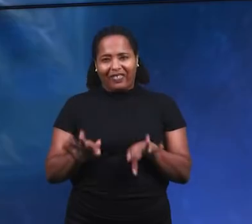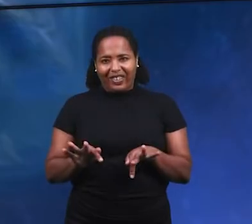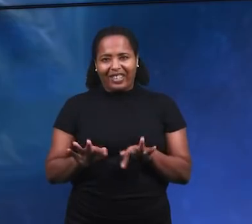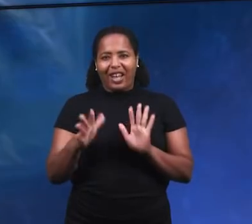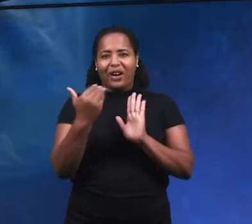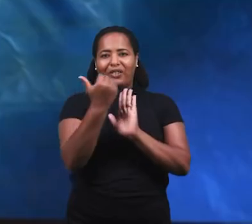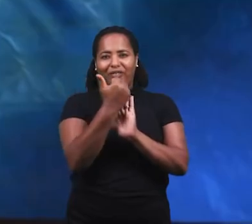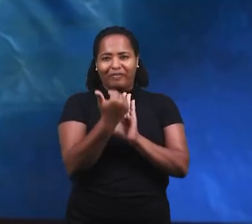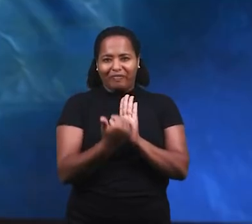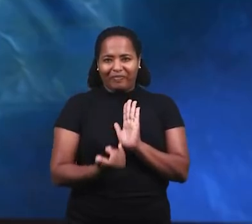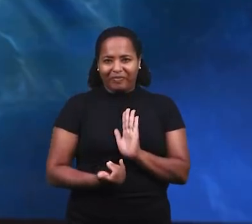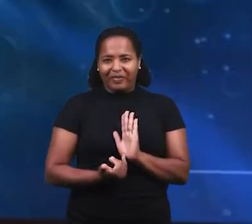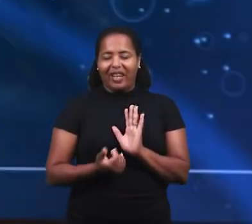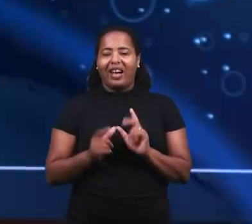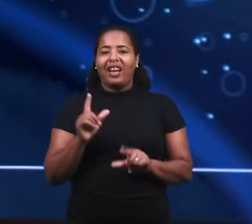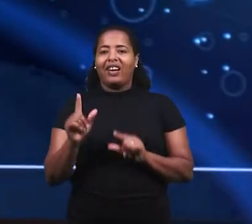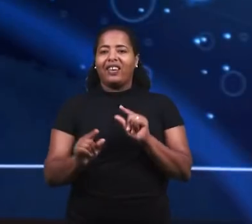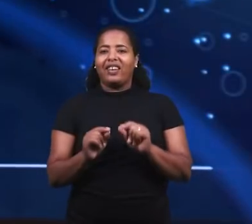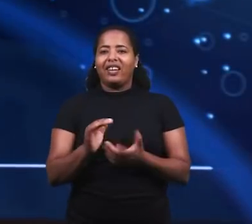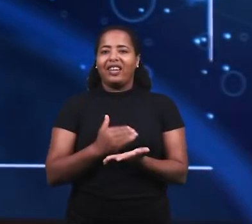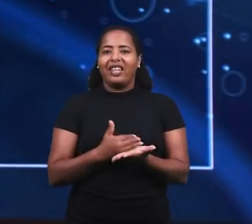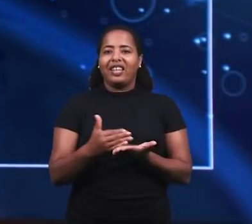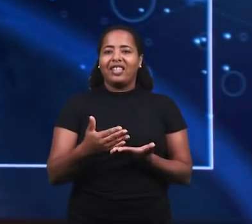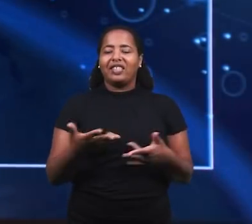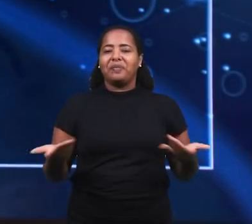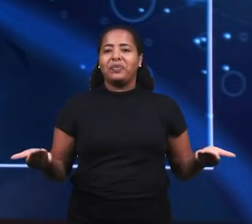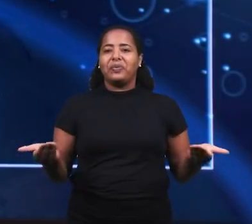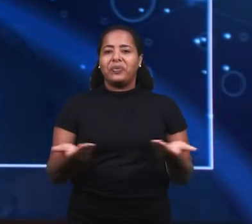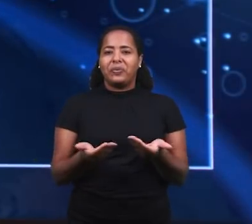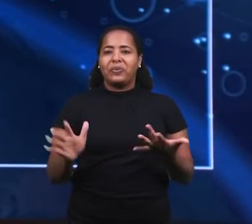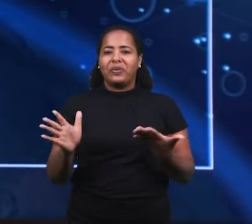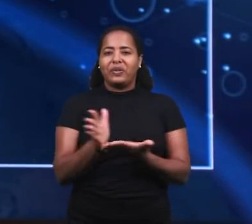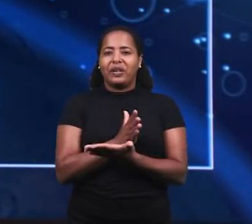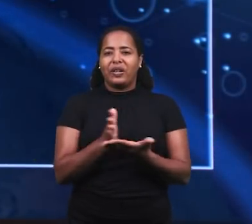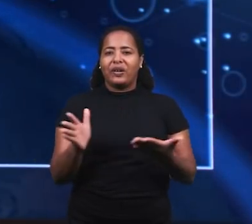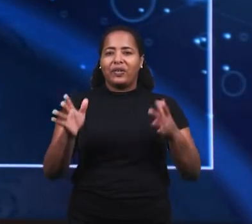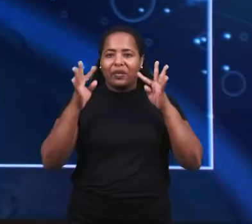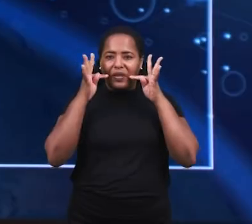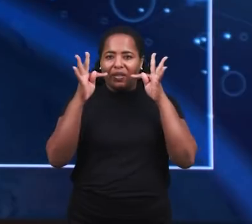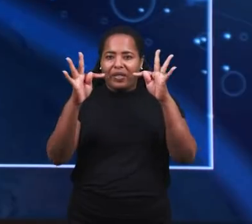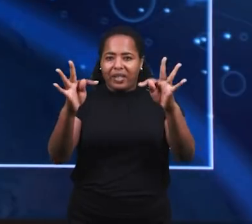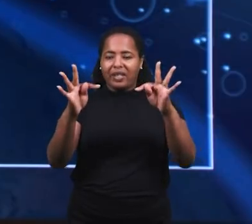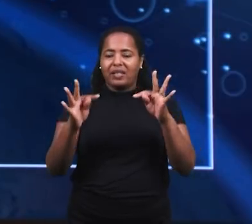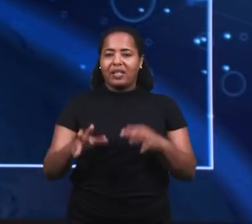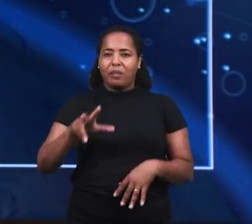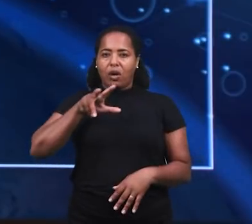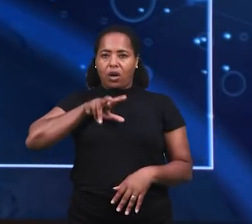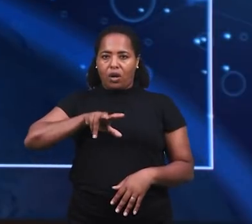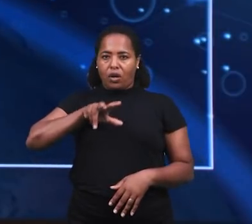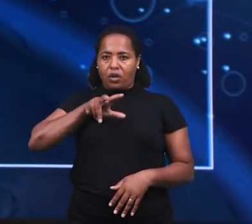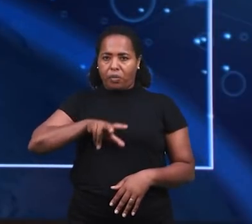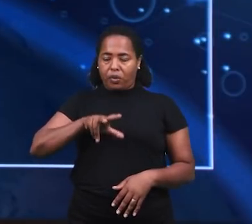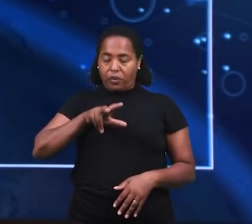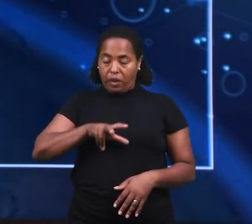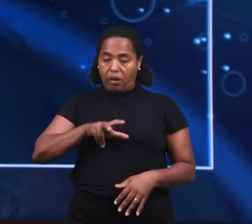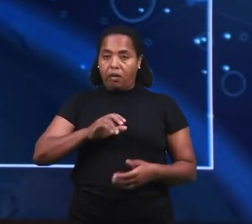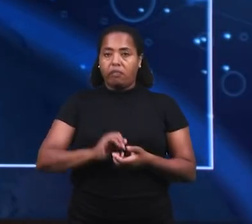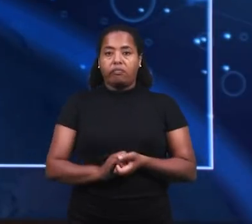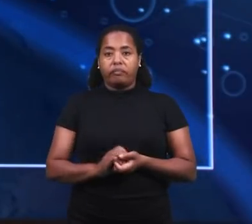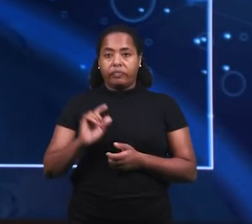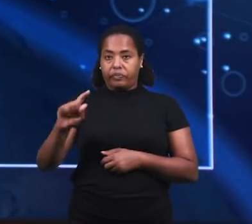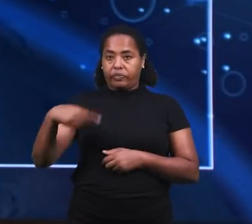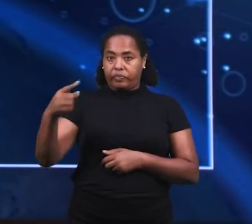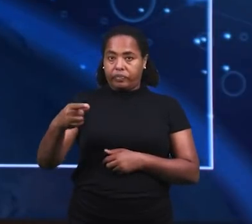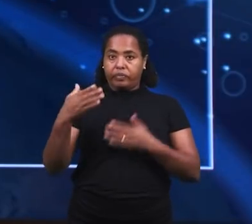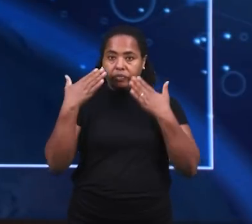Senhor. Meus irmãos, assim chegamos ao final da nossa programação, onde iniciamos aqui hoje alguns testemunhos